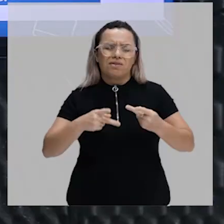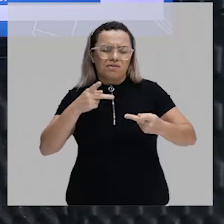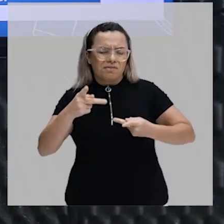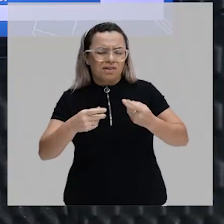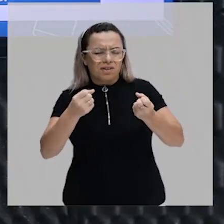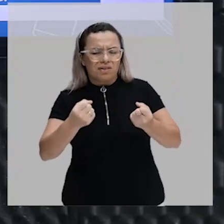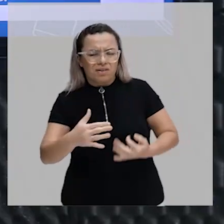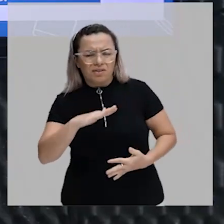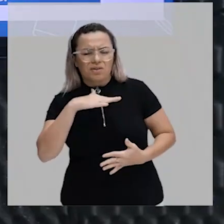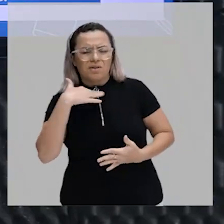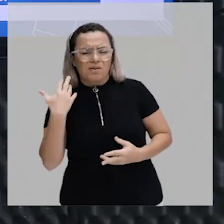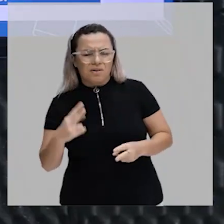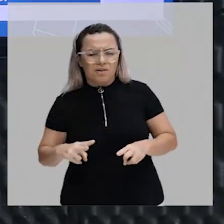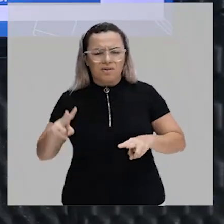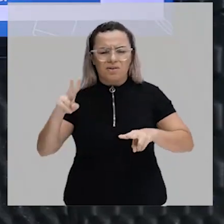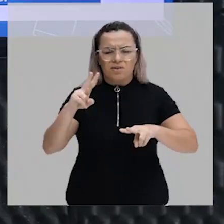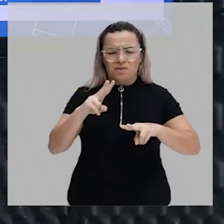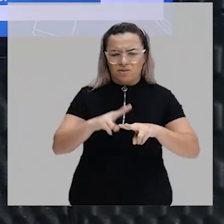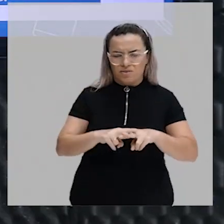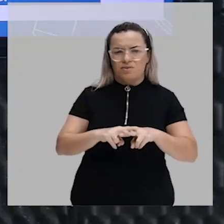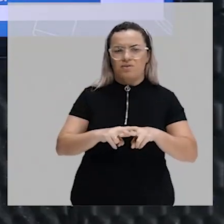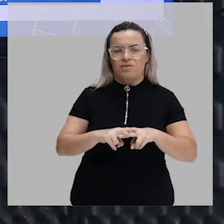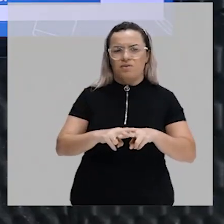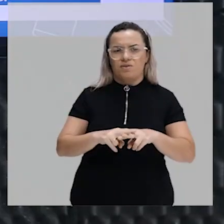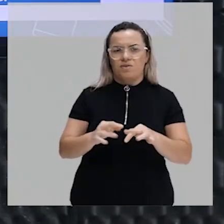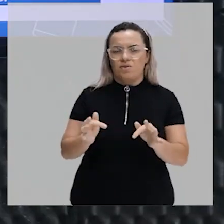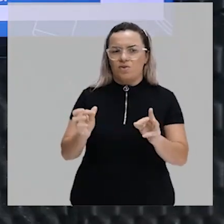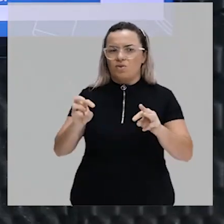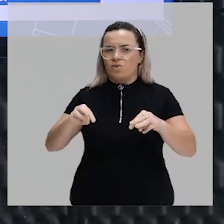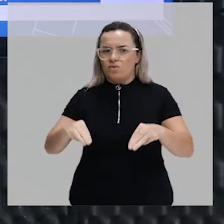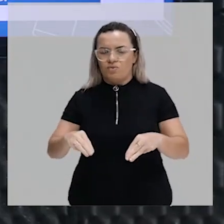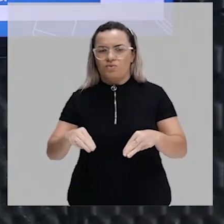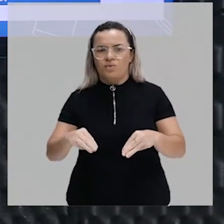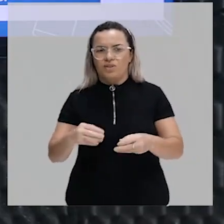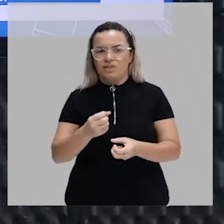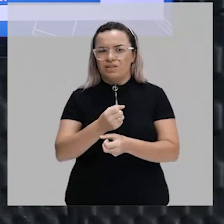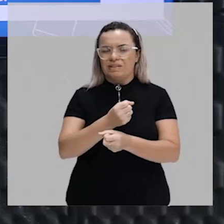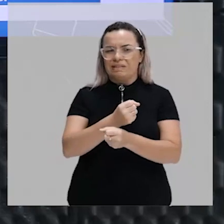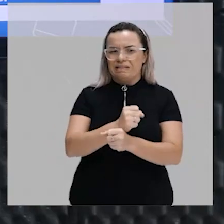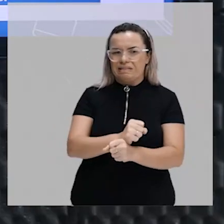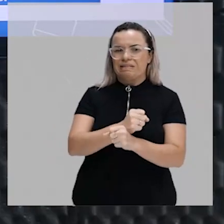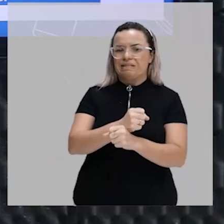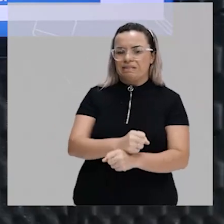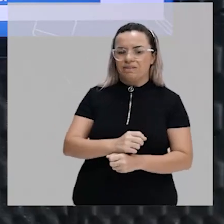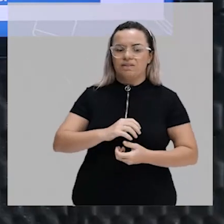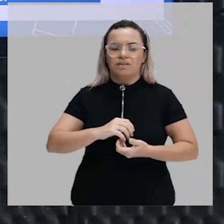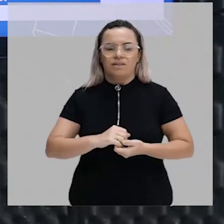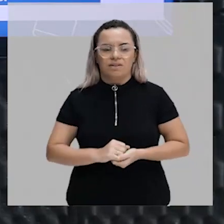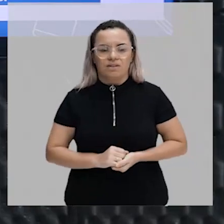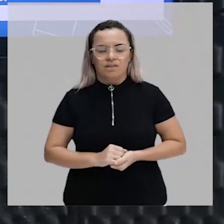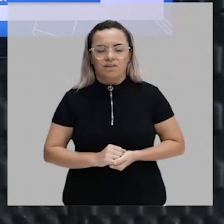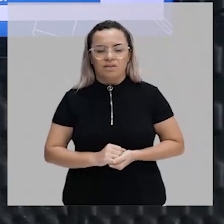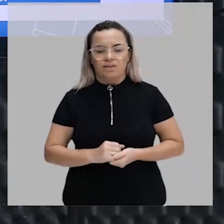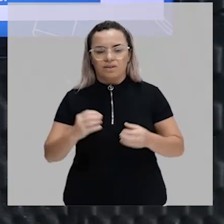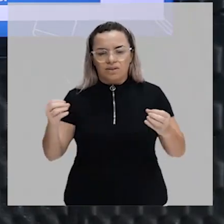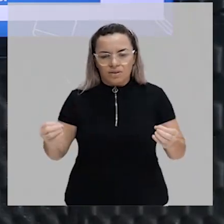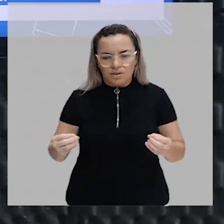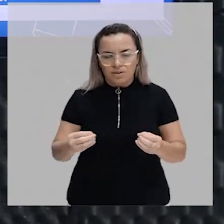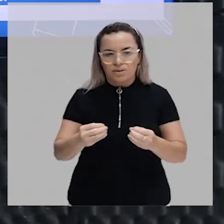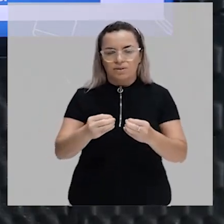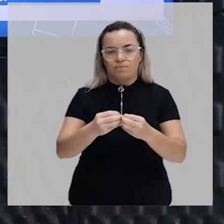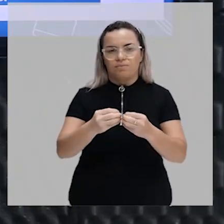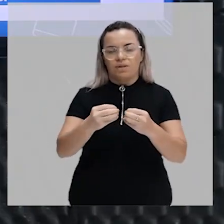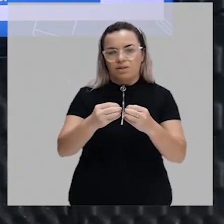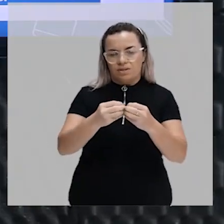de prisão, vai falar de abolicionismo, por exemplo, vai falar de preconceito racial. E aí traz a aproximação do